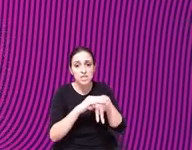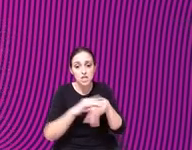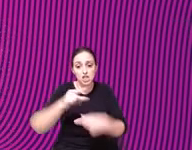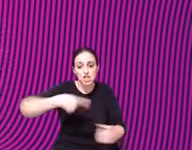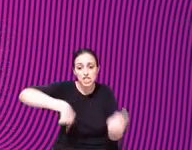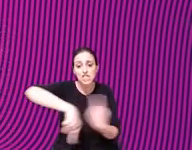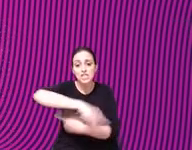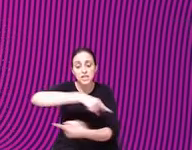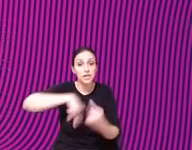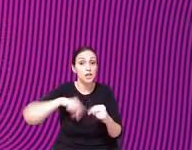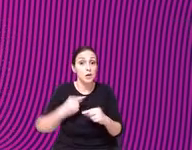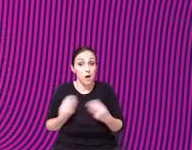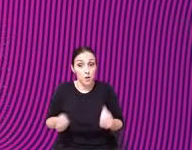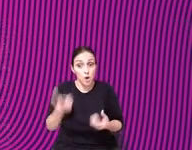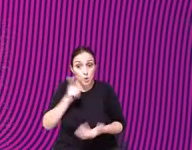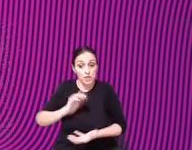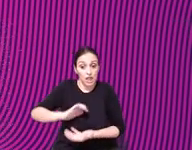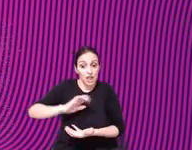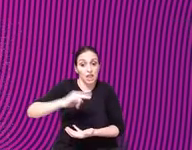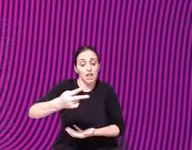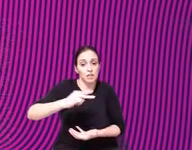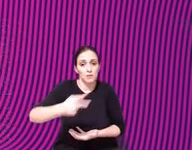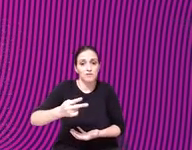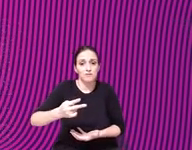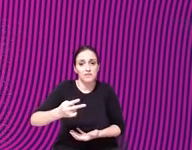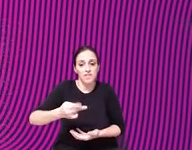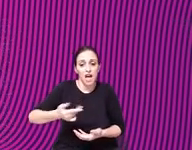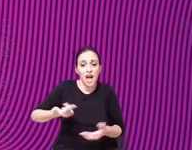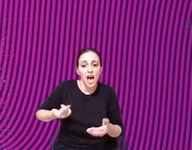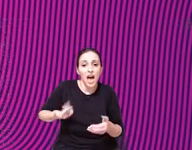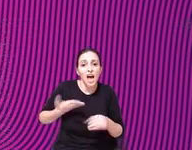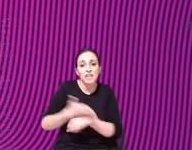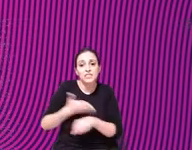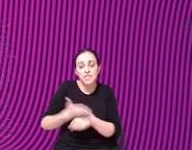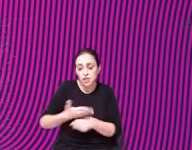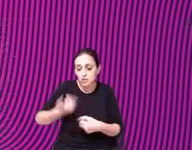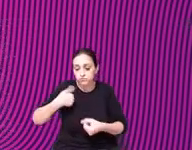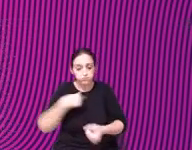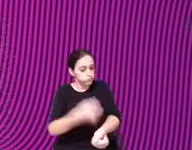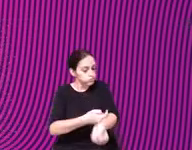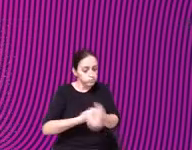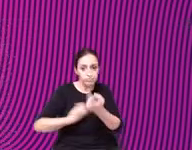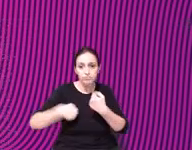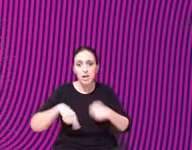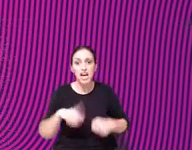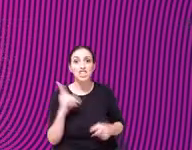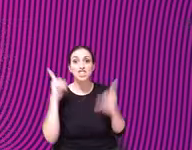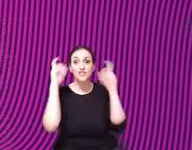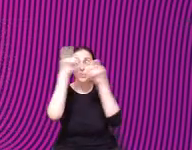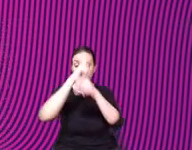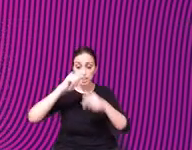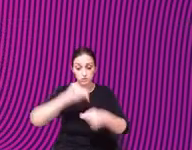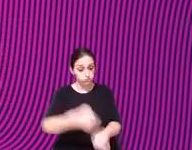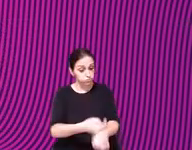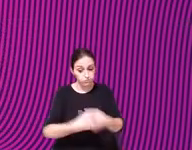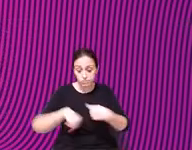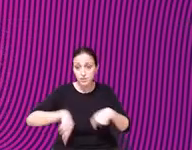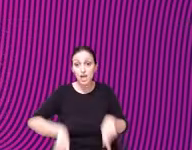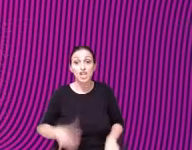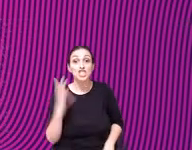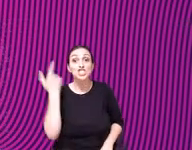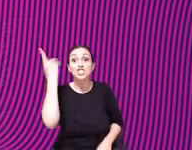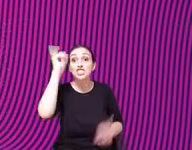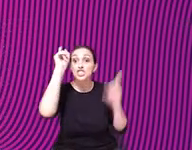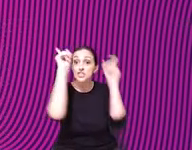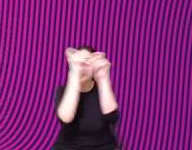poder transplantá-los. É o acesso vascular, né? A dificuldade em se colocar um acesso vascular hoje em dia é